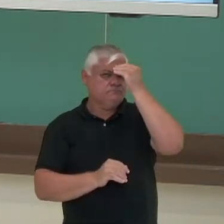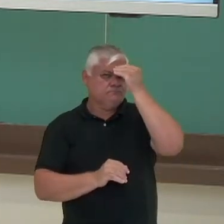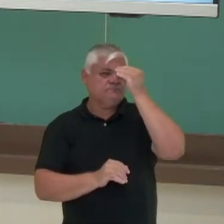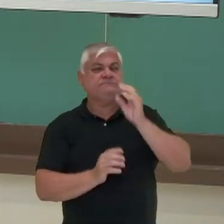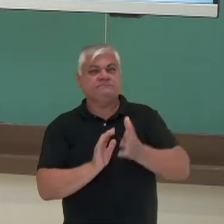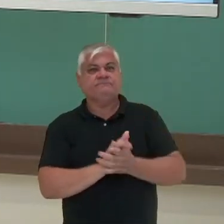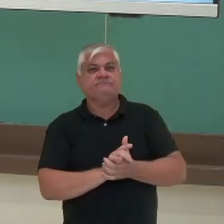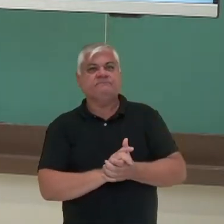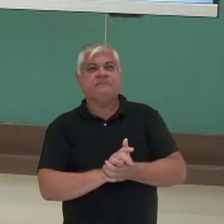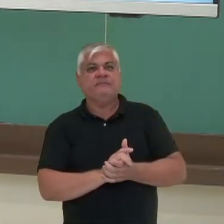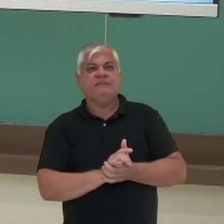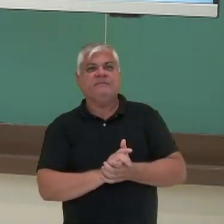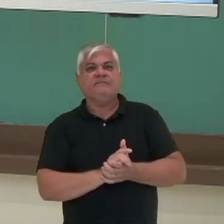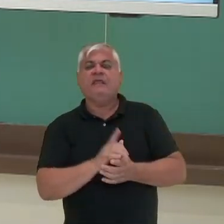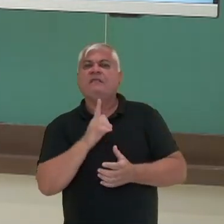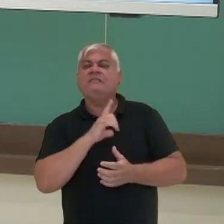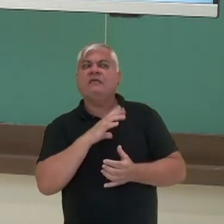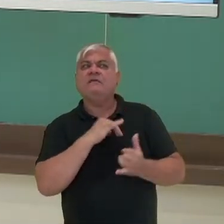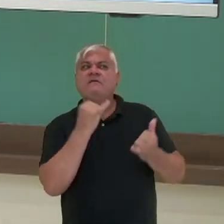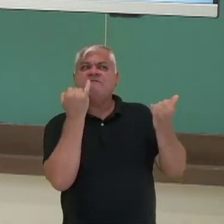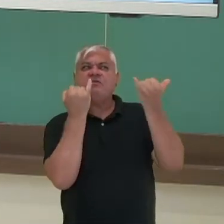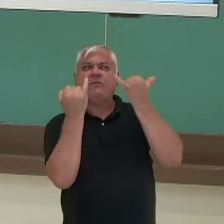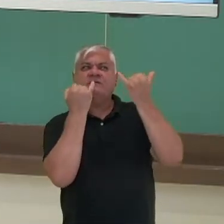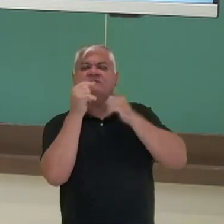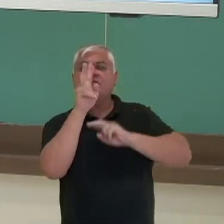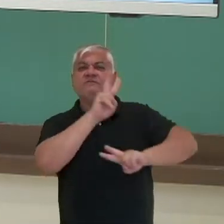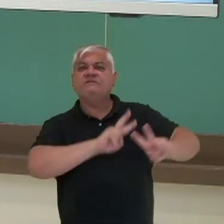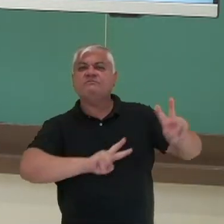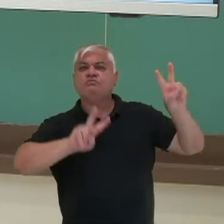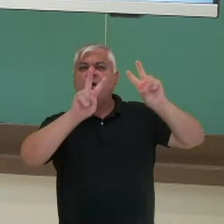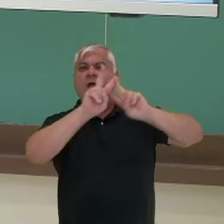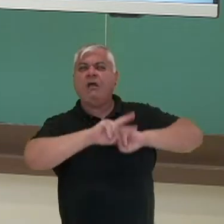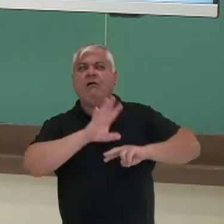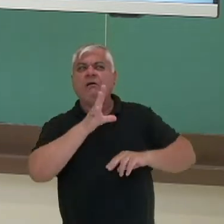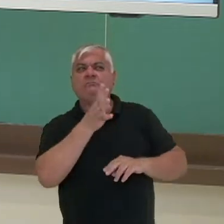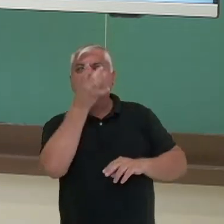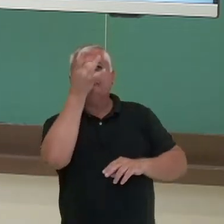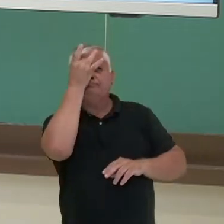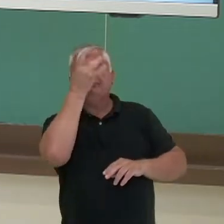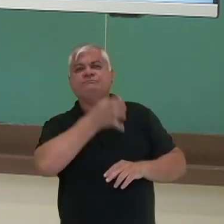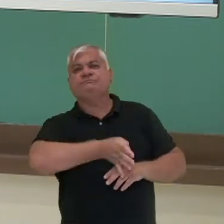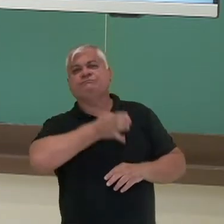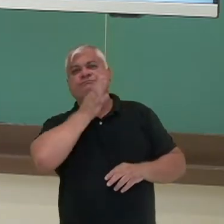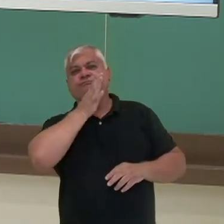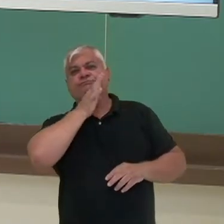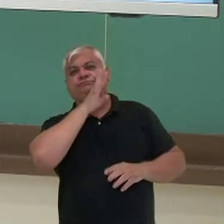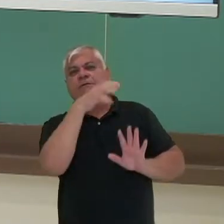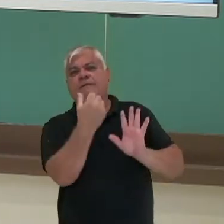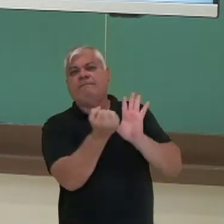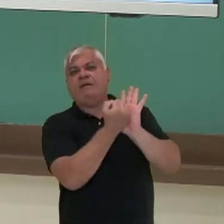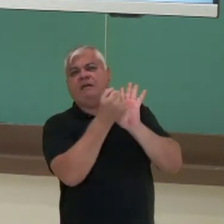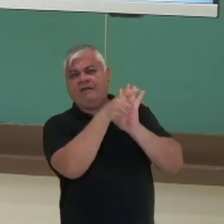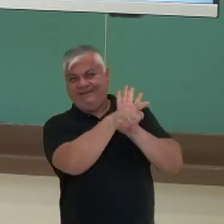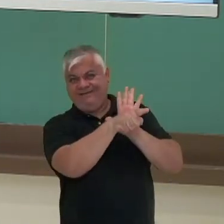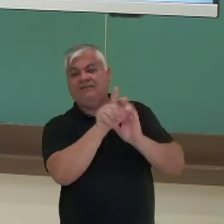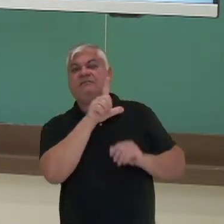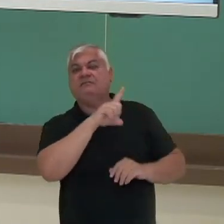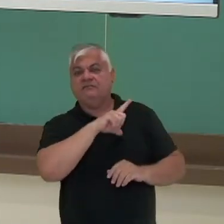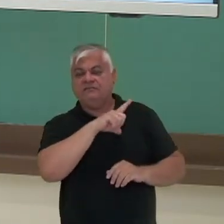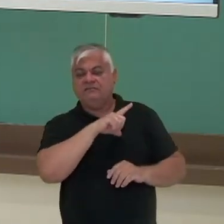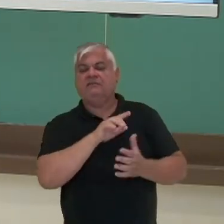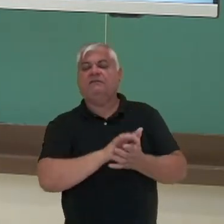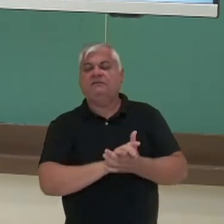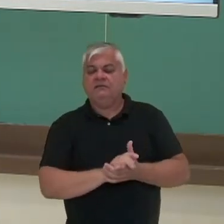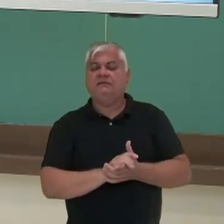ou tenha ali alguma informação que ela busque na memória relacionada àqueles símbolos, né? Então aquela memória